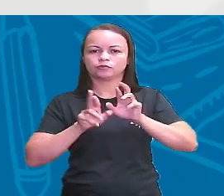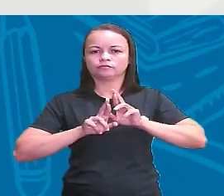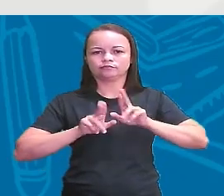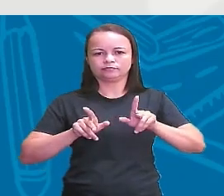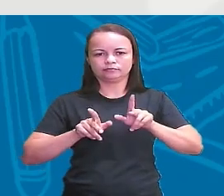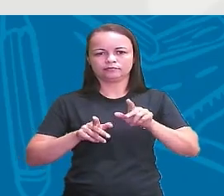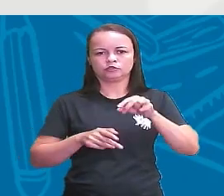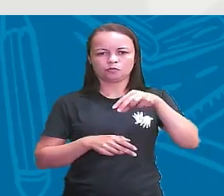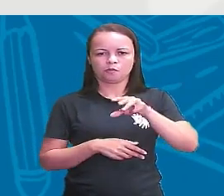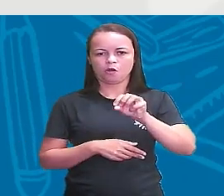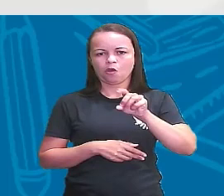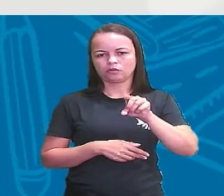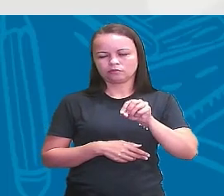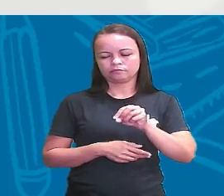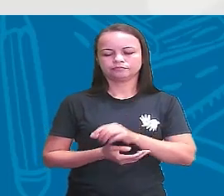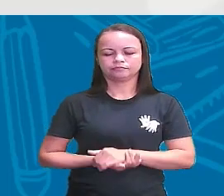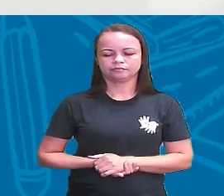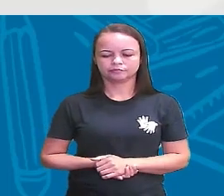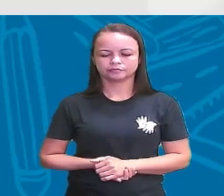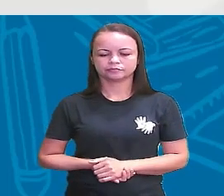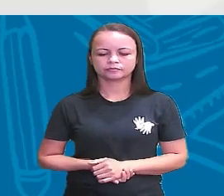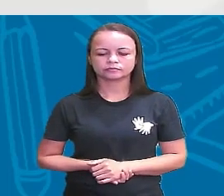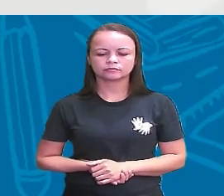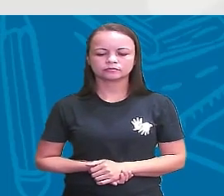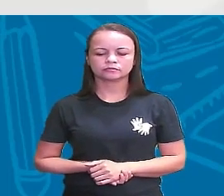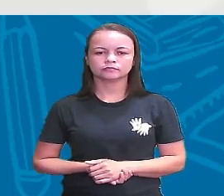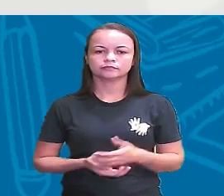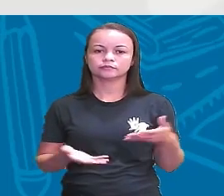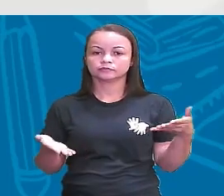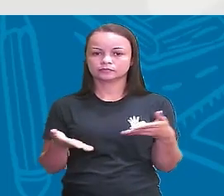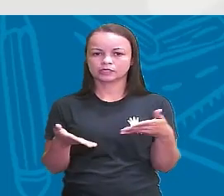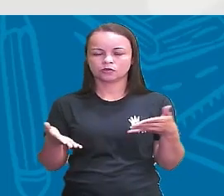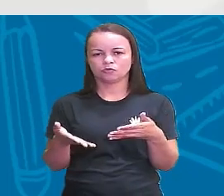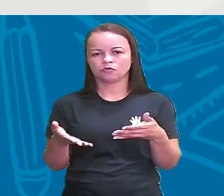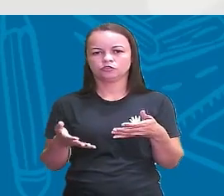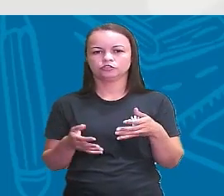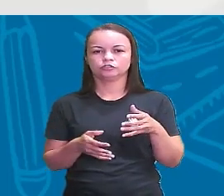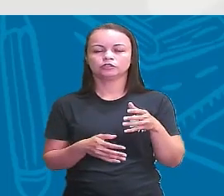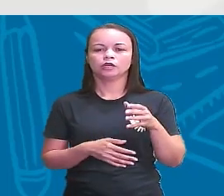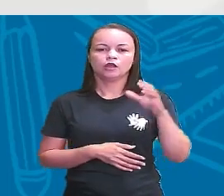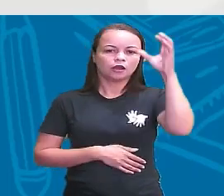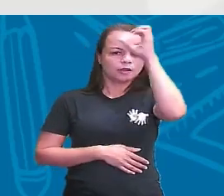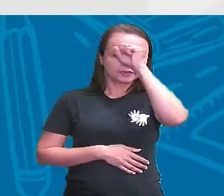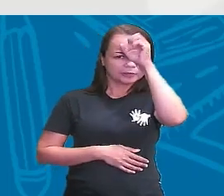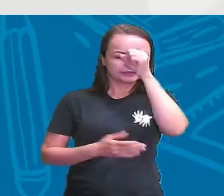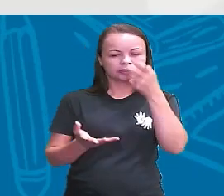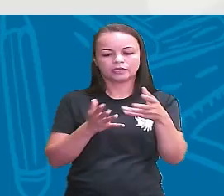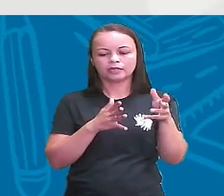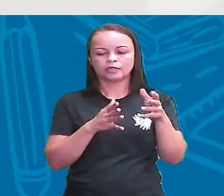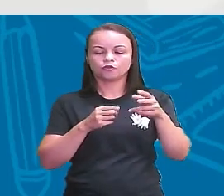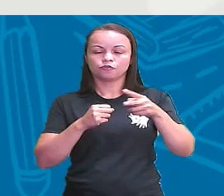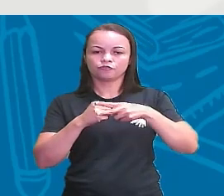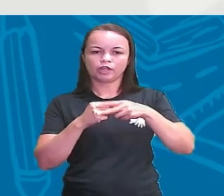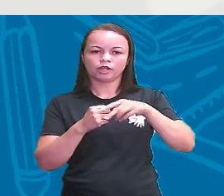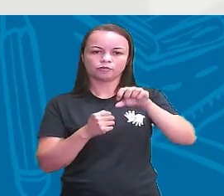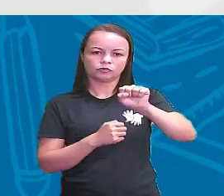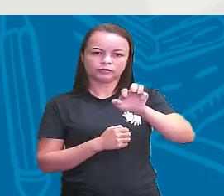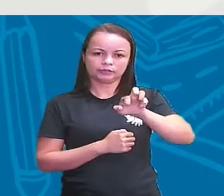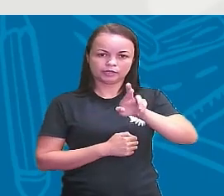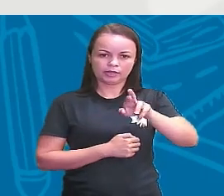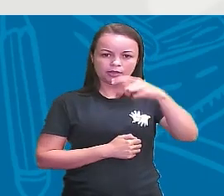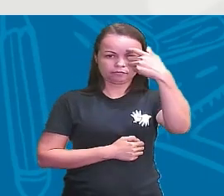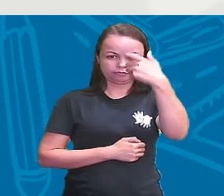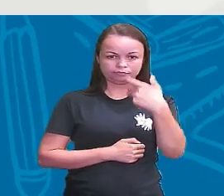diferente, tá bom? E hoje a gente vai aprender os verbos ser e estar em língua